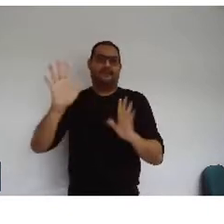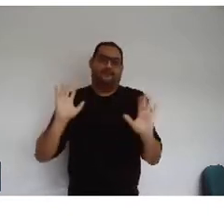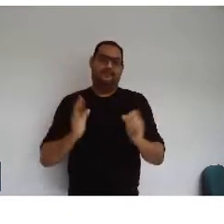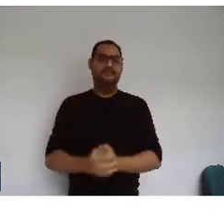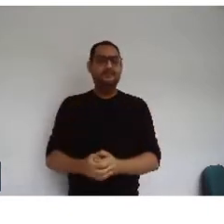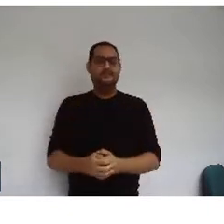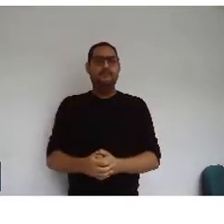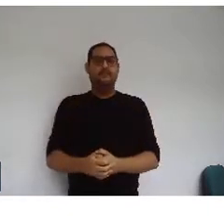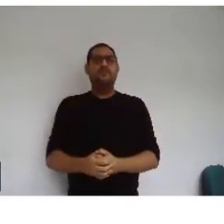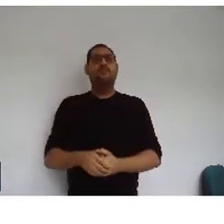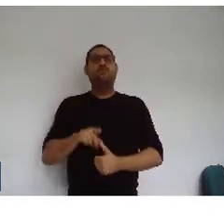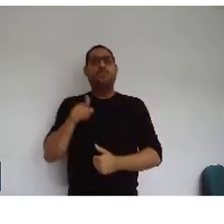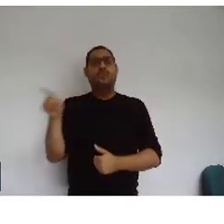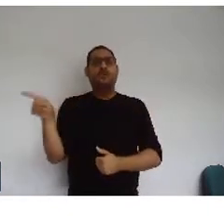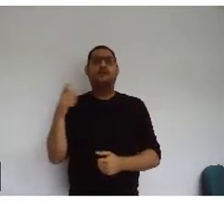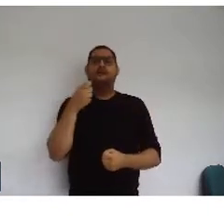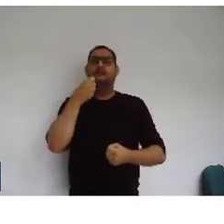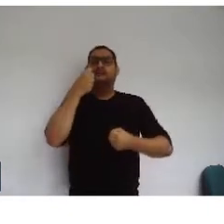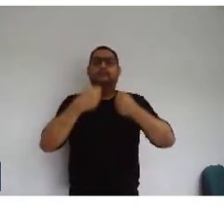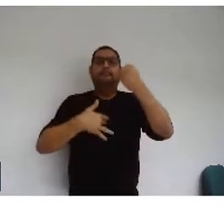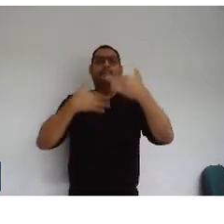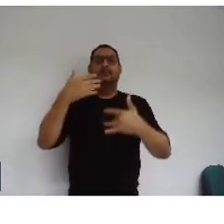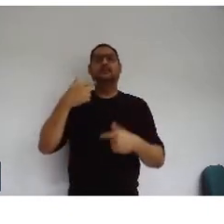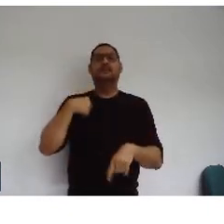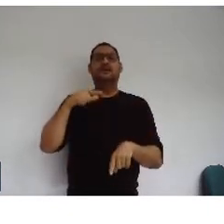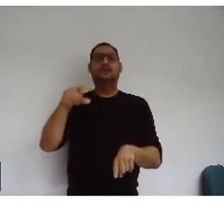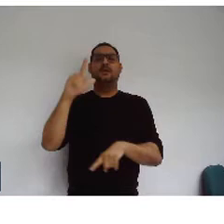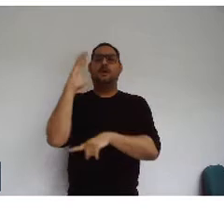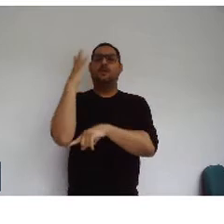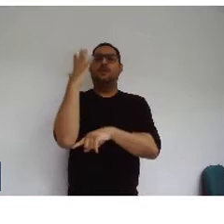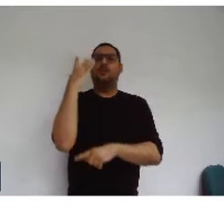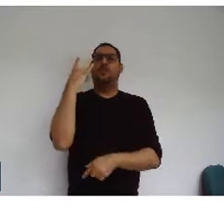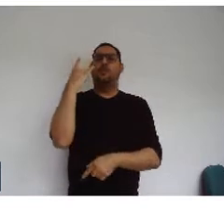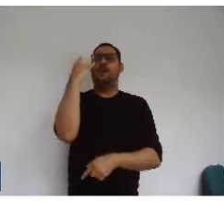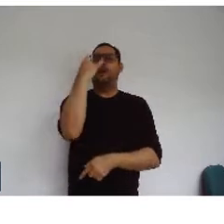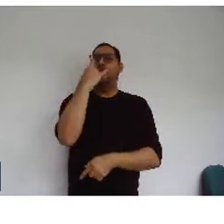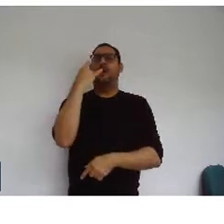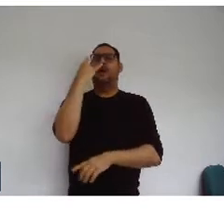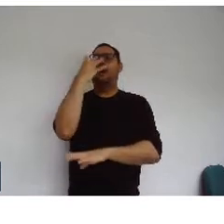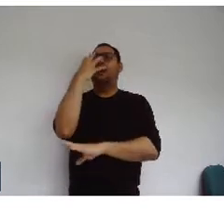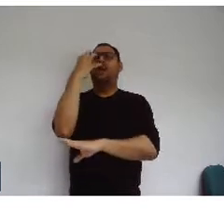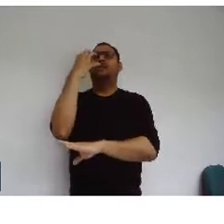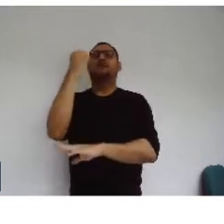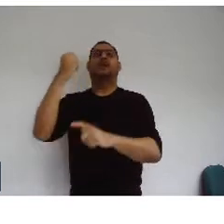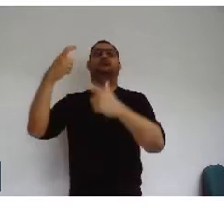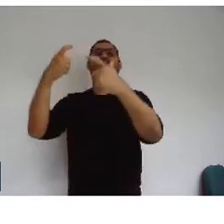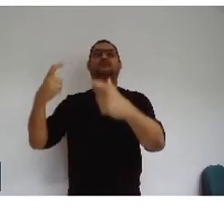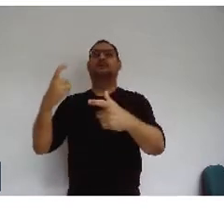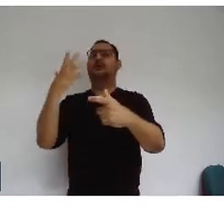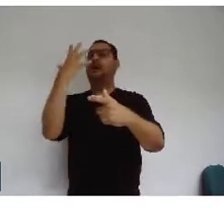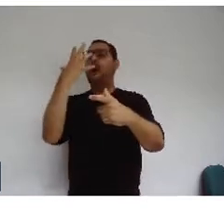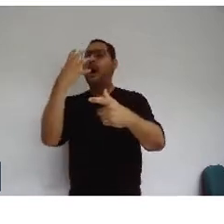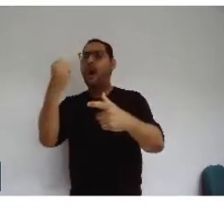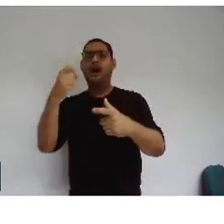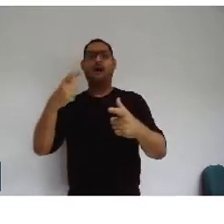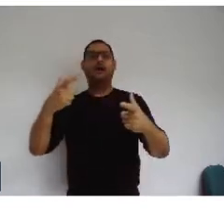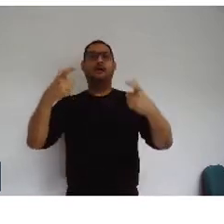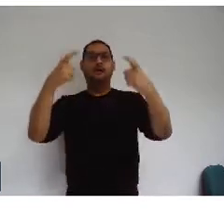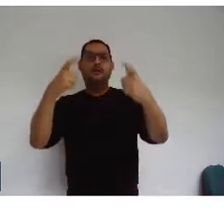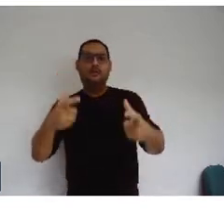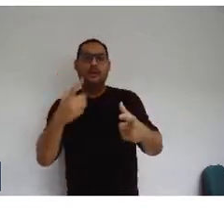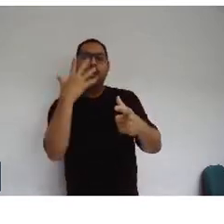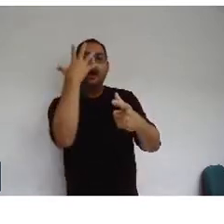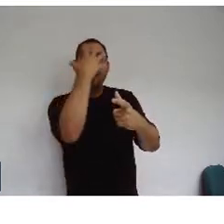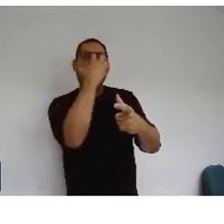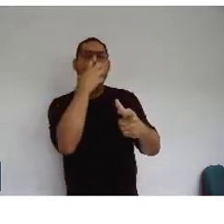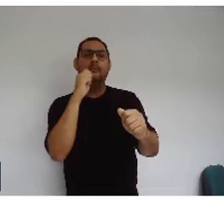Ressalta, então, a sua atração pelo lugar, e aí são palavras dele, atração pelo lugar, pelo local e pela situação. Então,